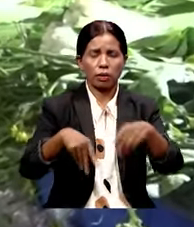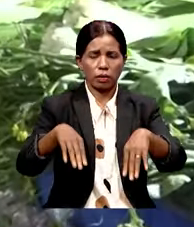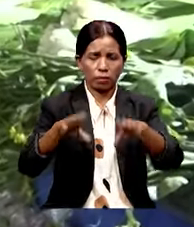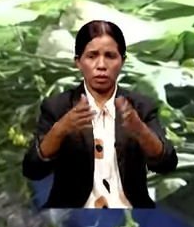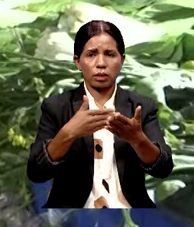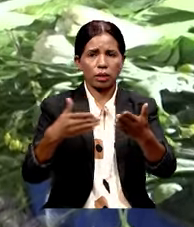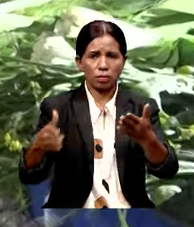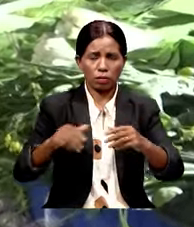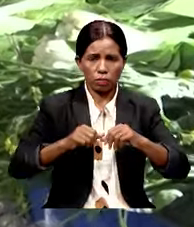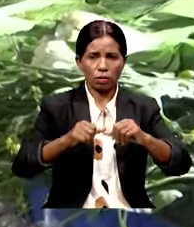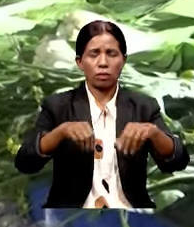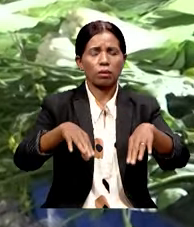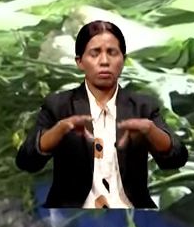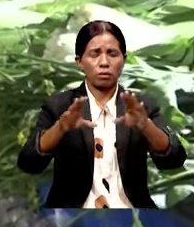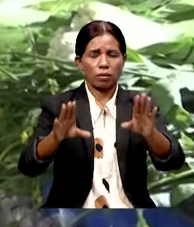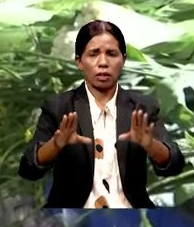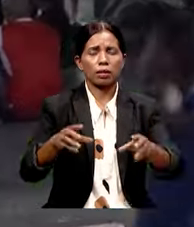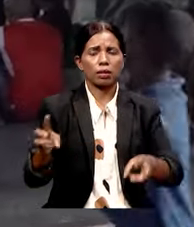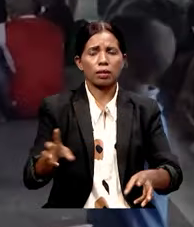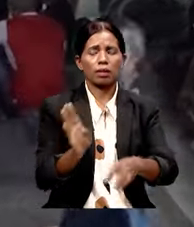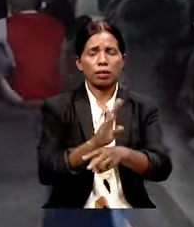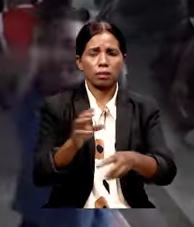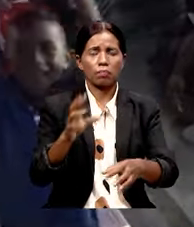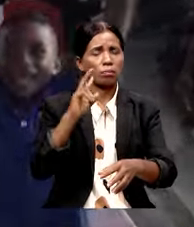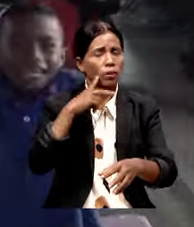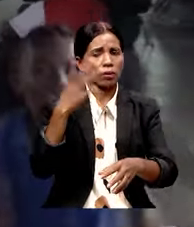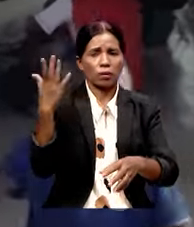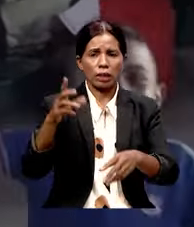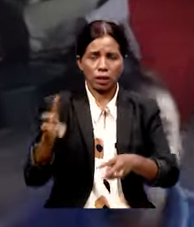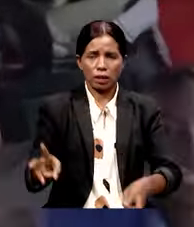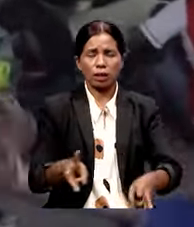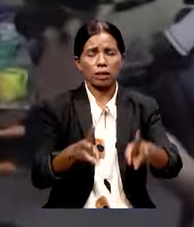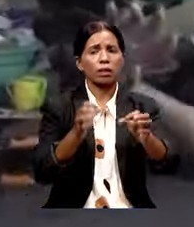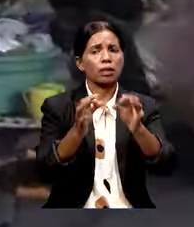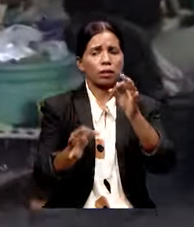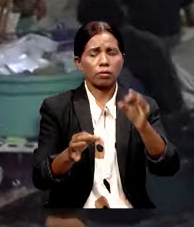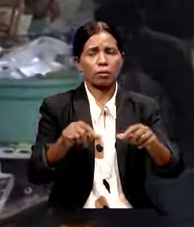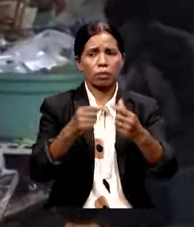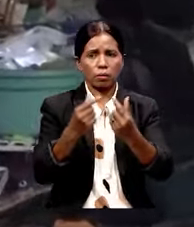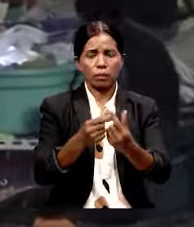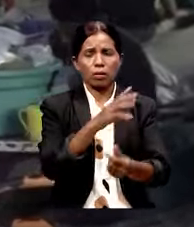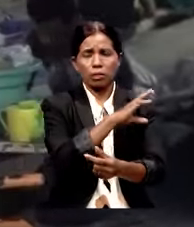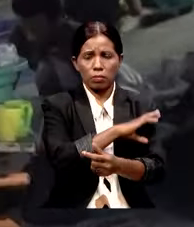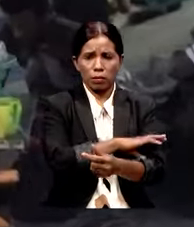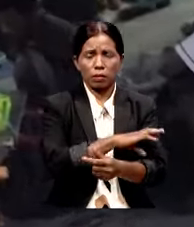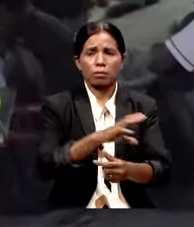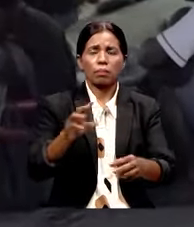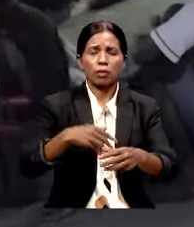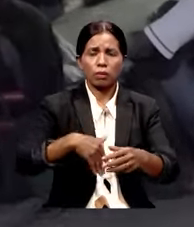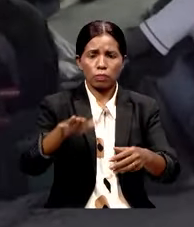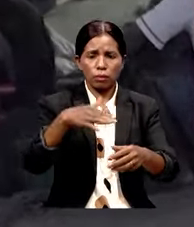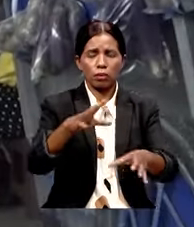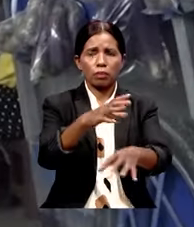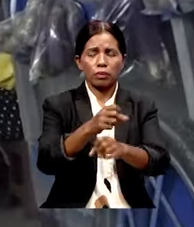Sira Nebe continua a utilizar espaço público, rode ralar atividade de negócio, mas que a equipa guarda município Dili, Duni, no prende